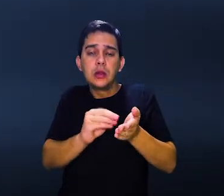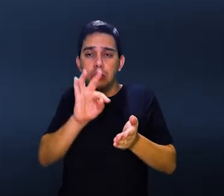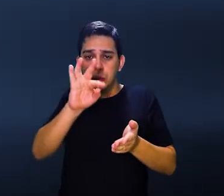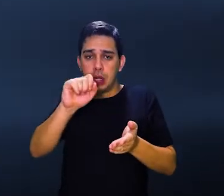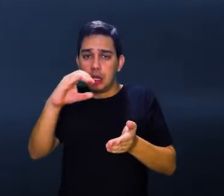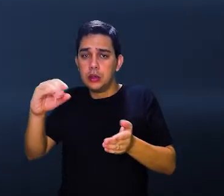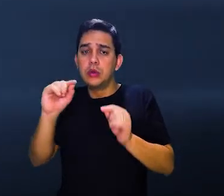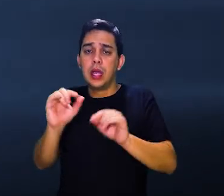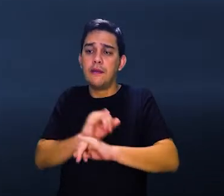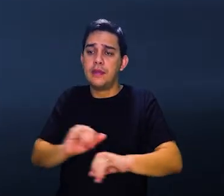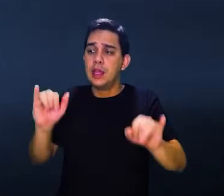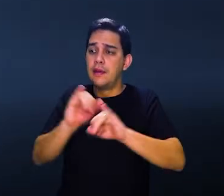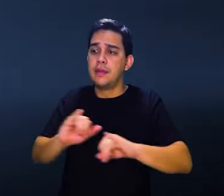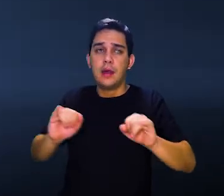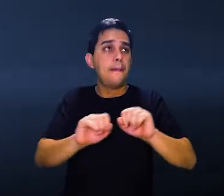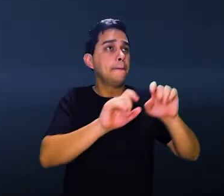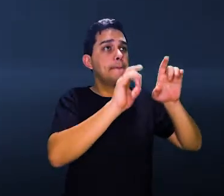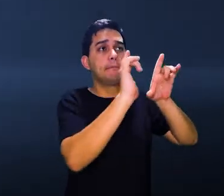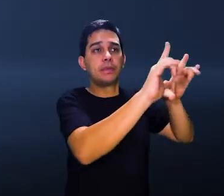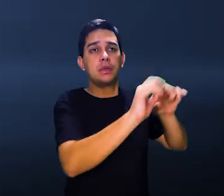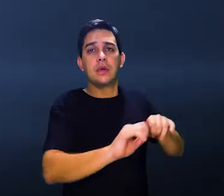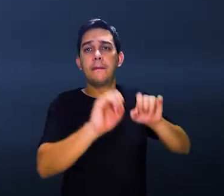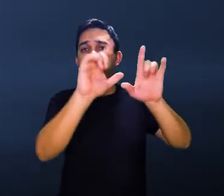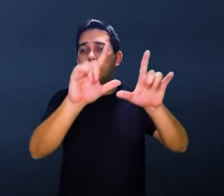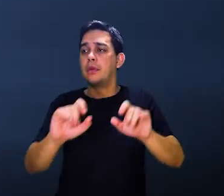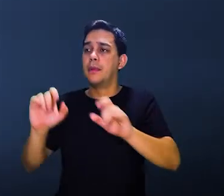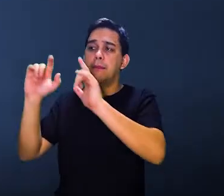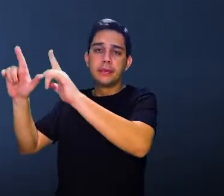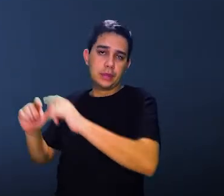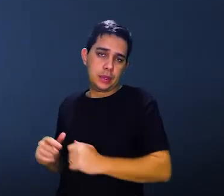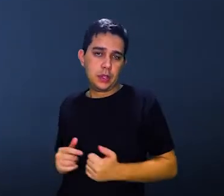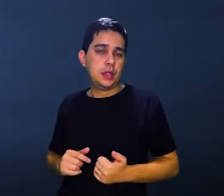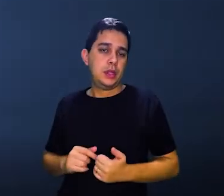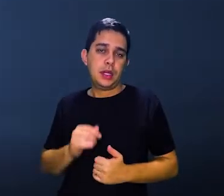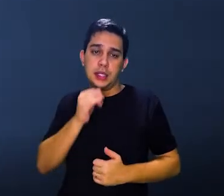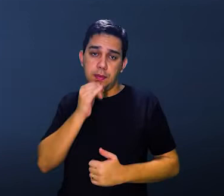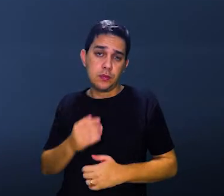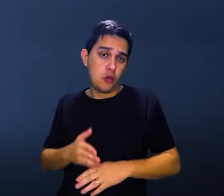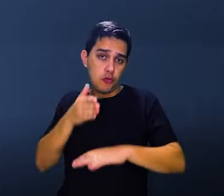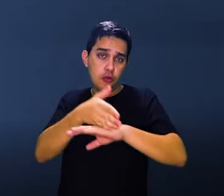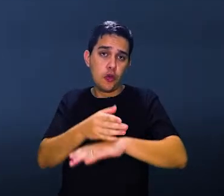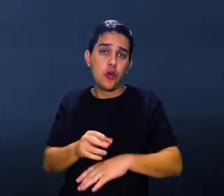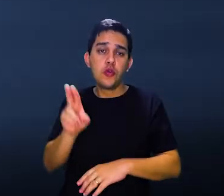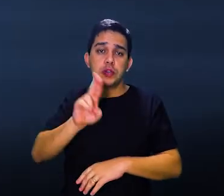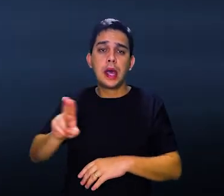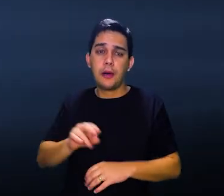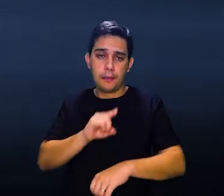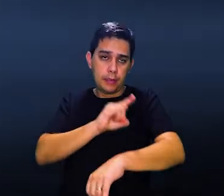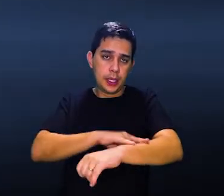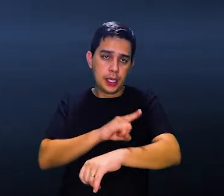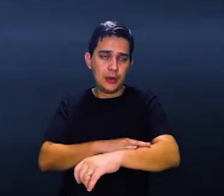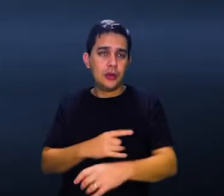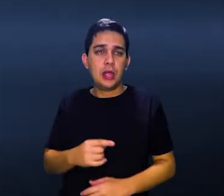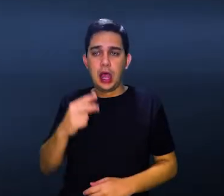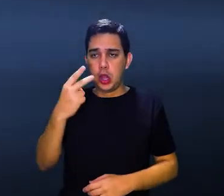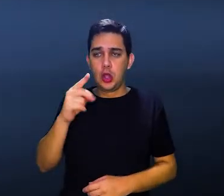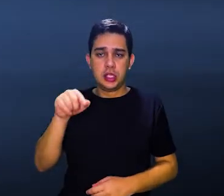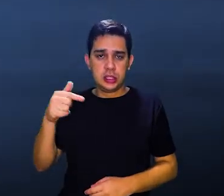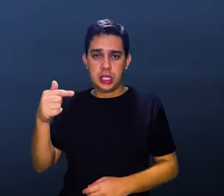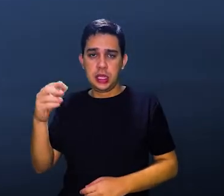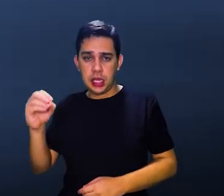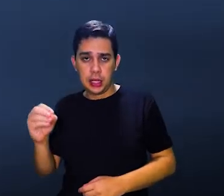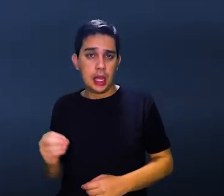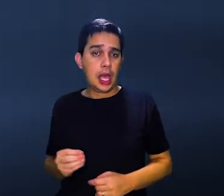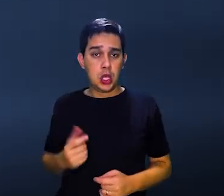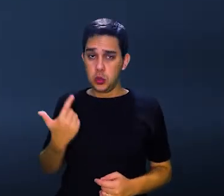usar os banheiros resultará no arredondamento da tarifa para baixo, a teor do que